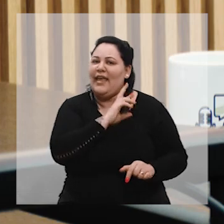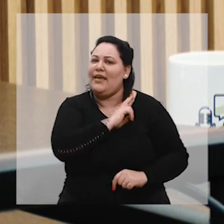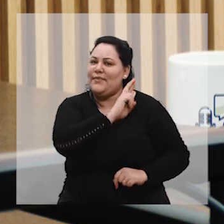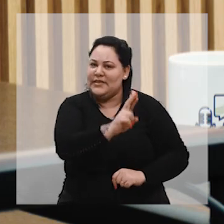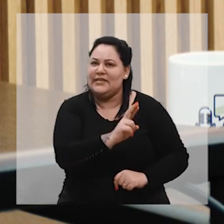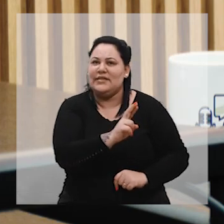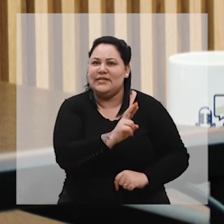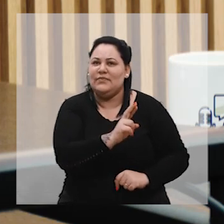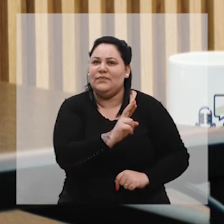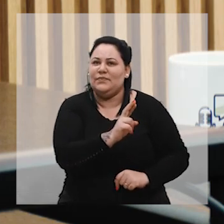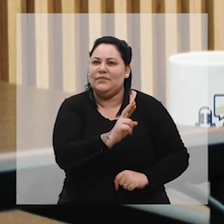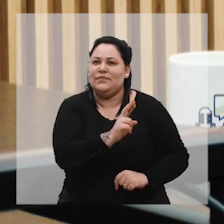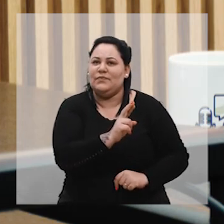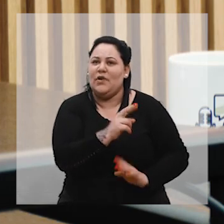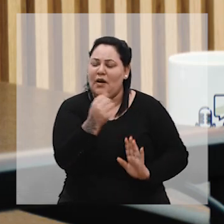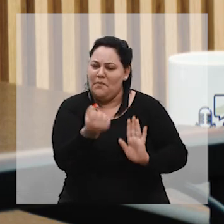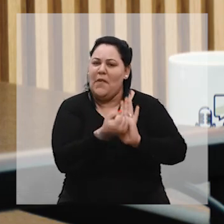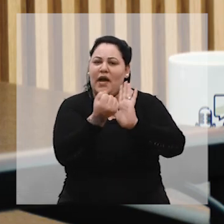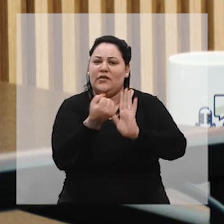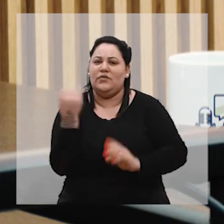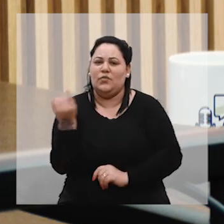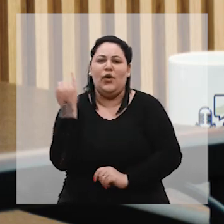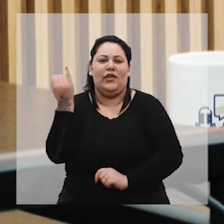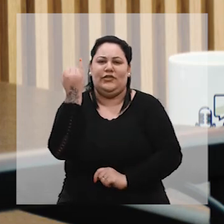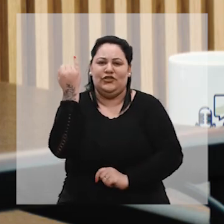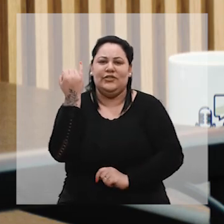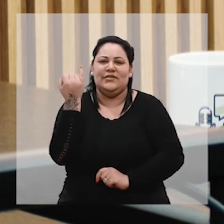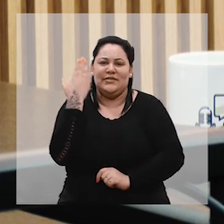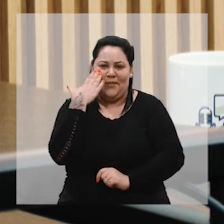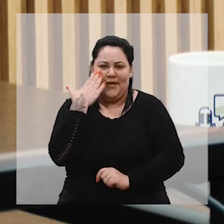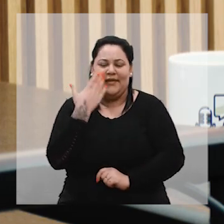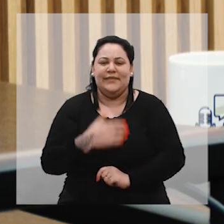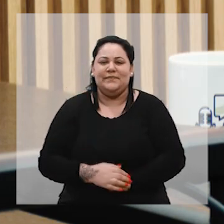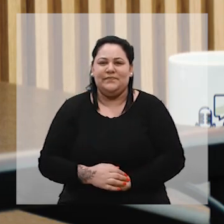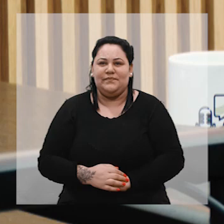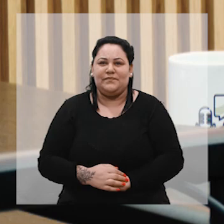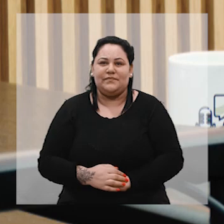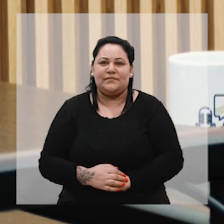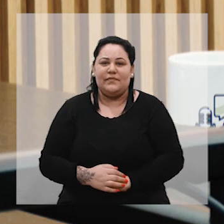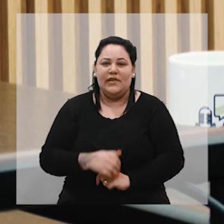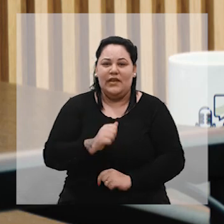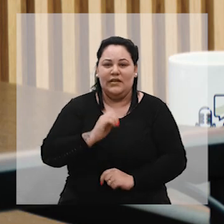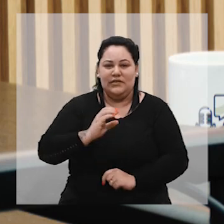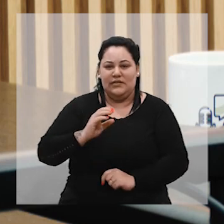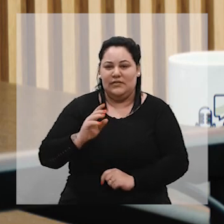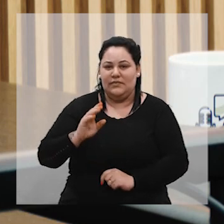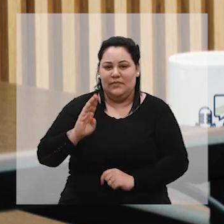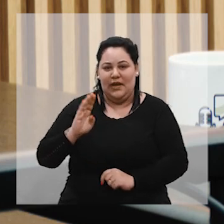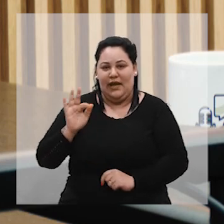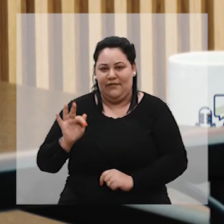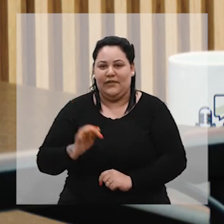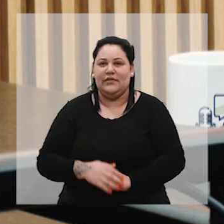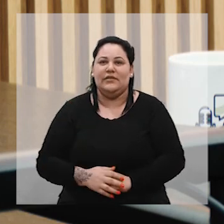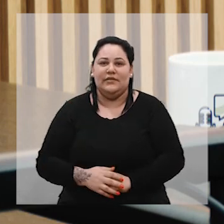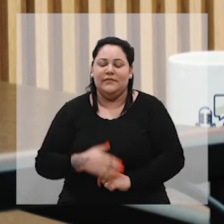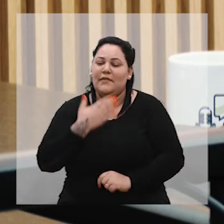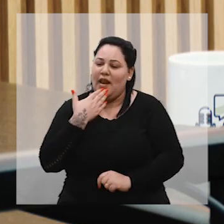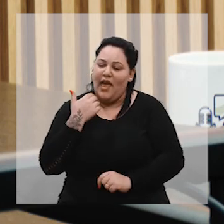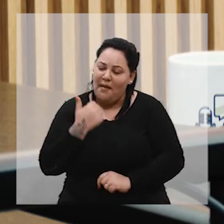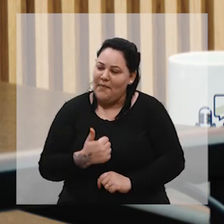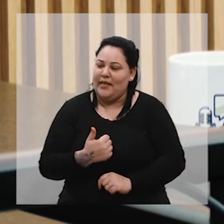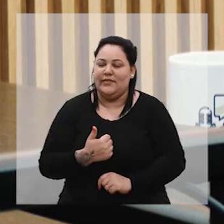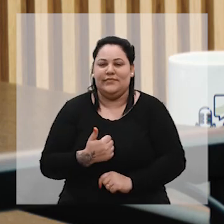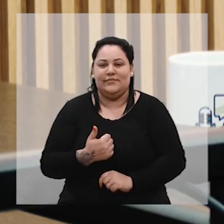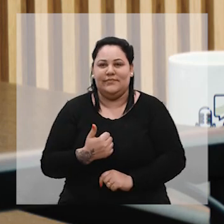Nós temos hoje a representação do grande marco do futebol, da grande representação do futebol, que é a CBF. Então, vão fazer valer a